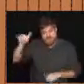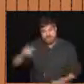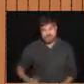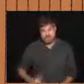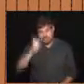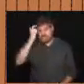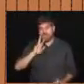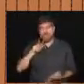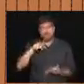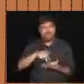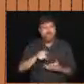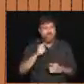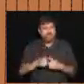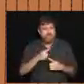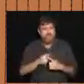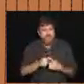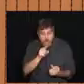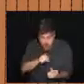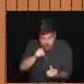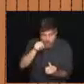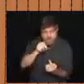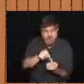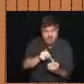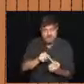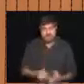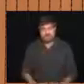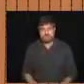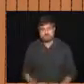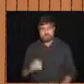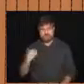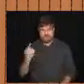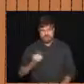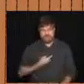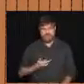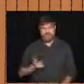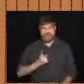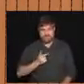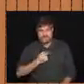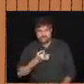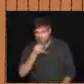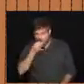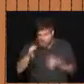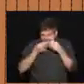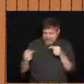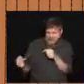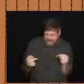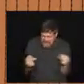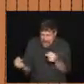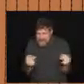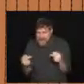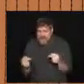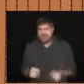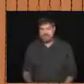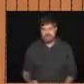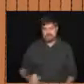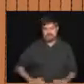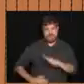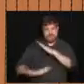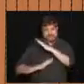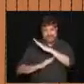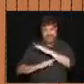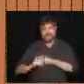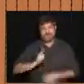condão de dizer o seguinte: nós podemos ter todas as divergências. É claro que essa casa tem todas